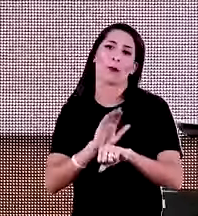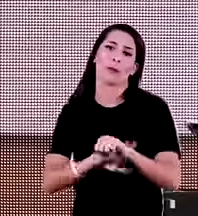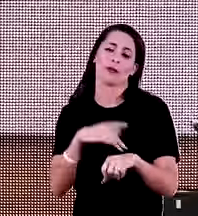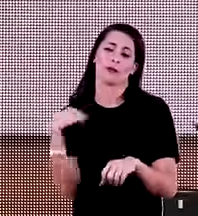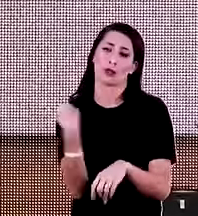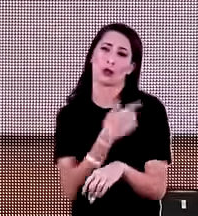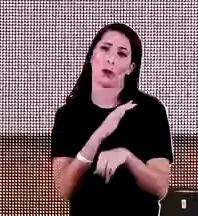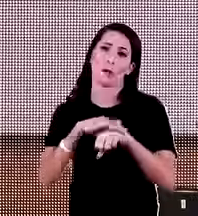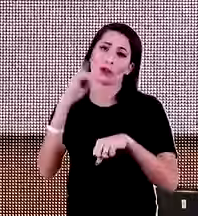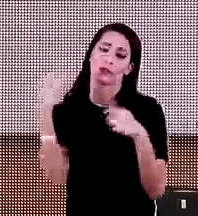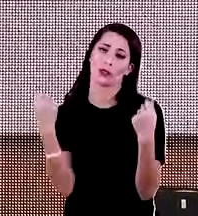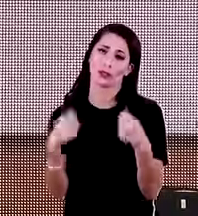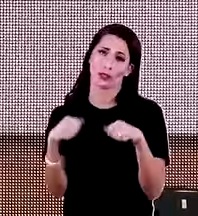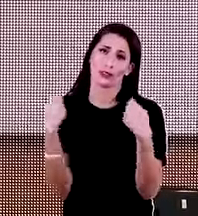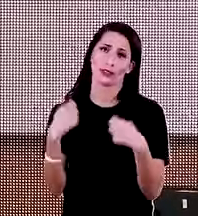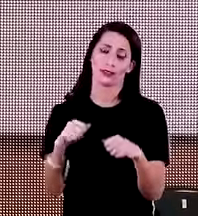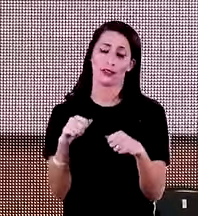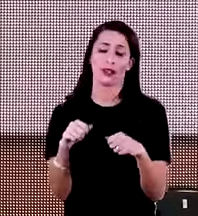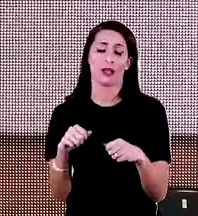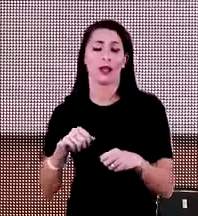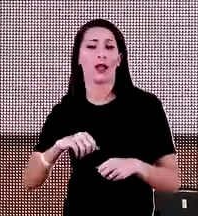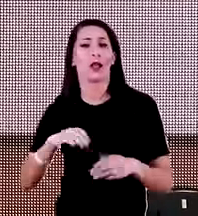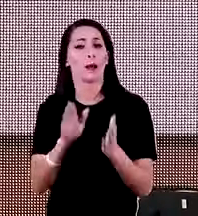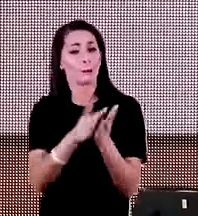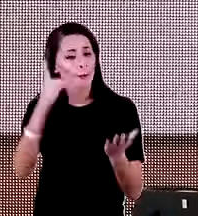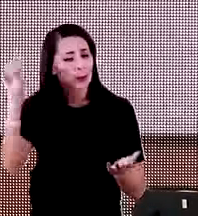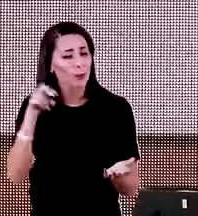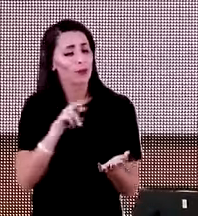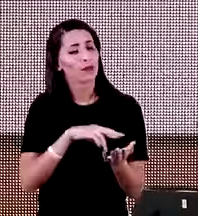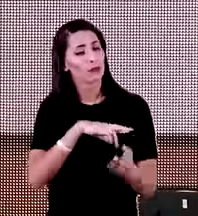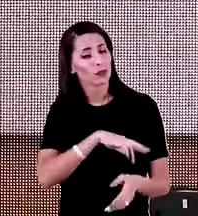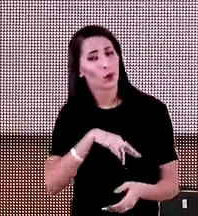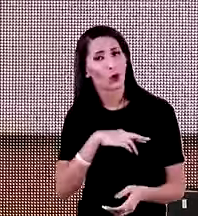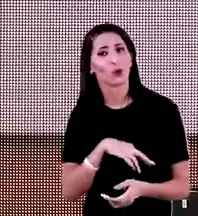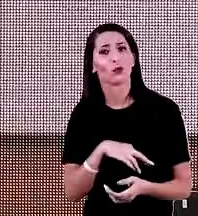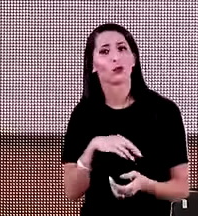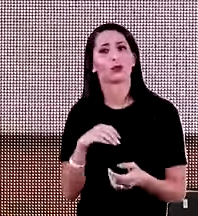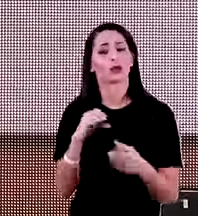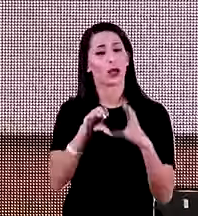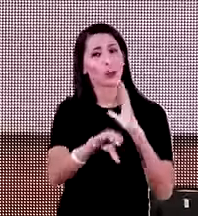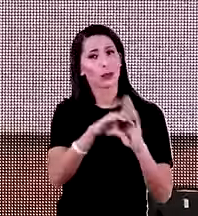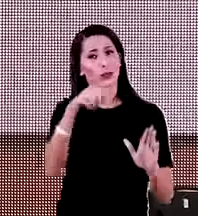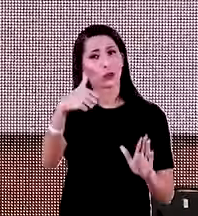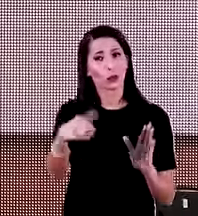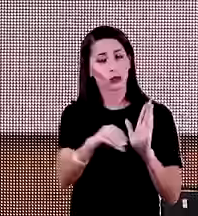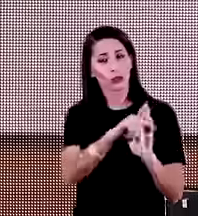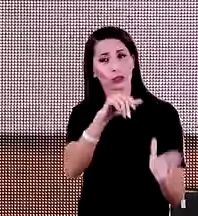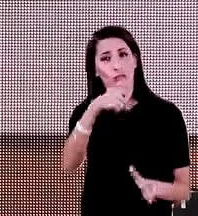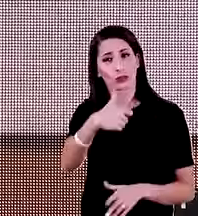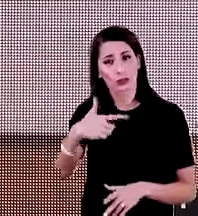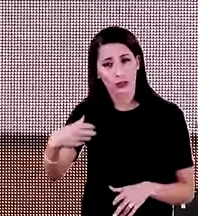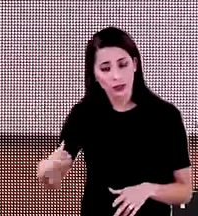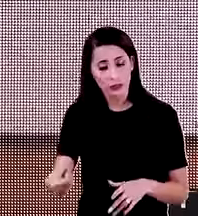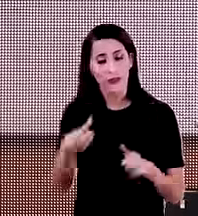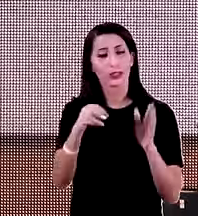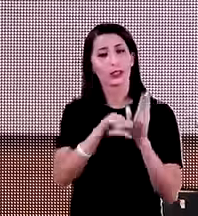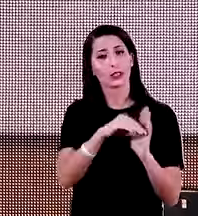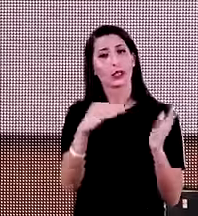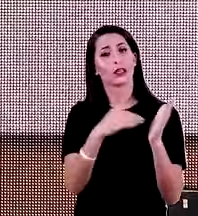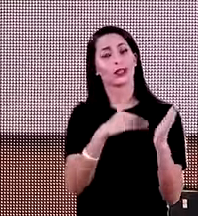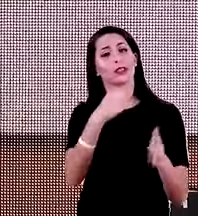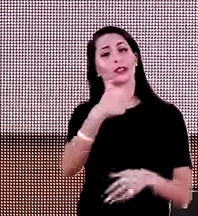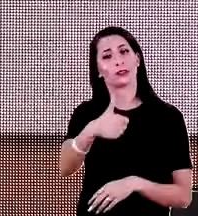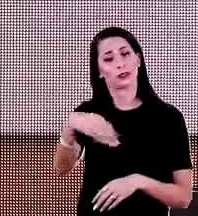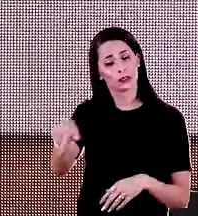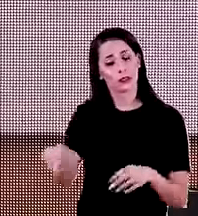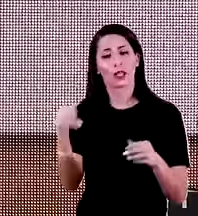precisa. A Bíblia diz em Ruth capítulo 1, do verso 16 ao verso 17, diz assim: Ruth, porém, respondeu: não insista comigo que